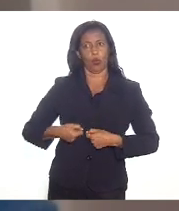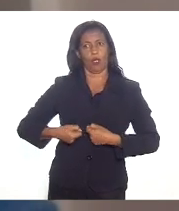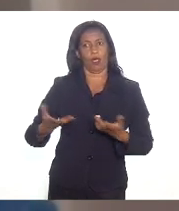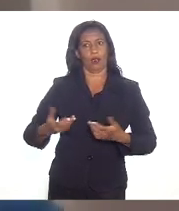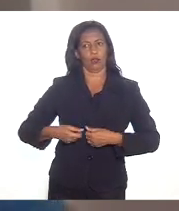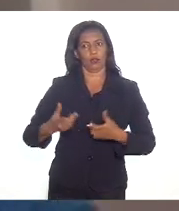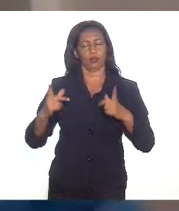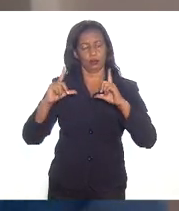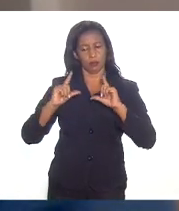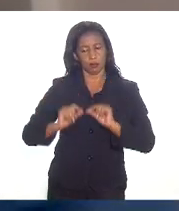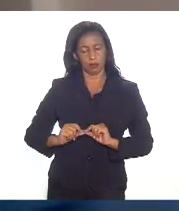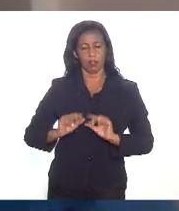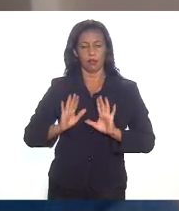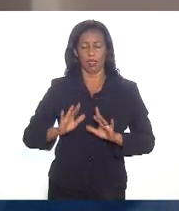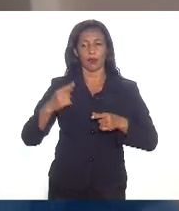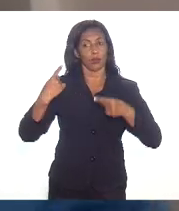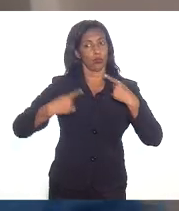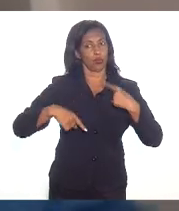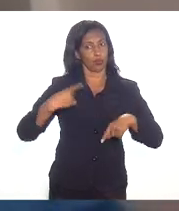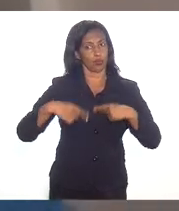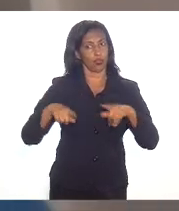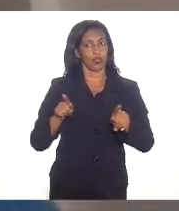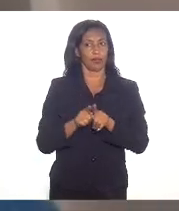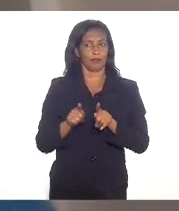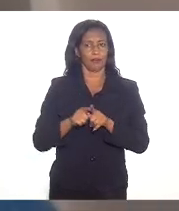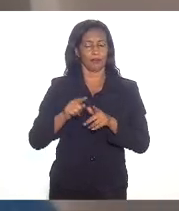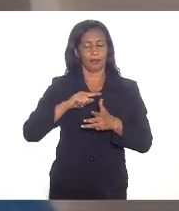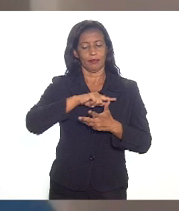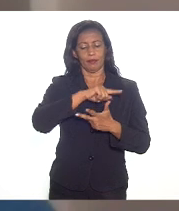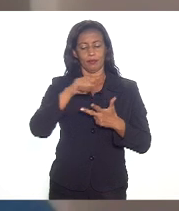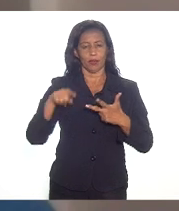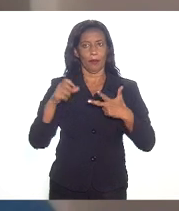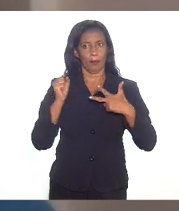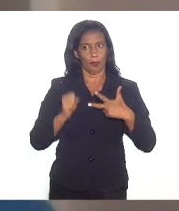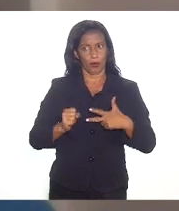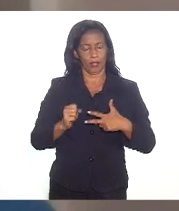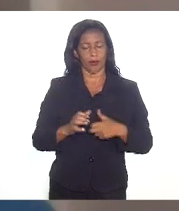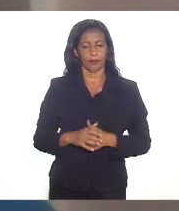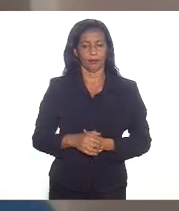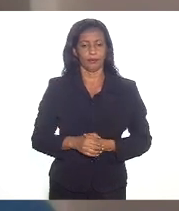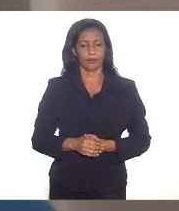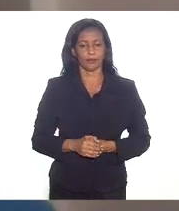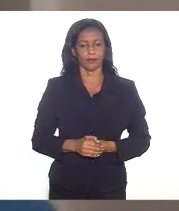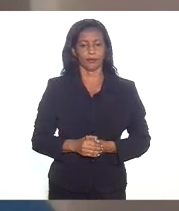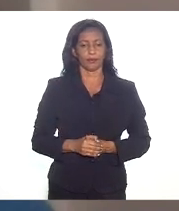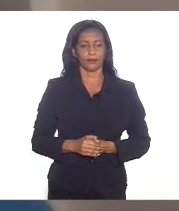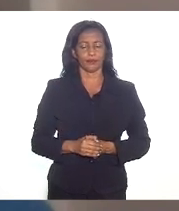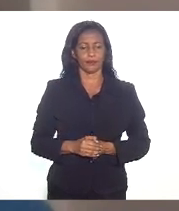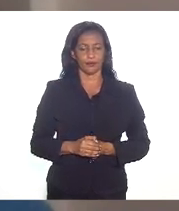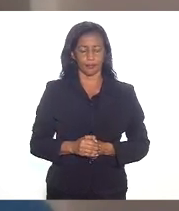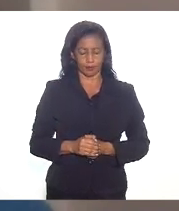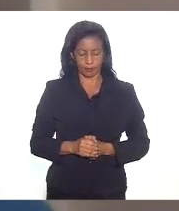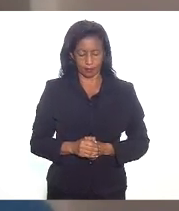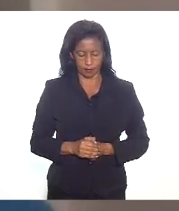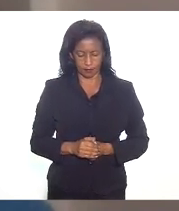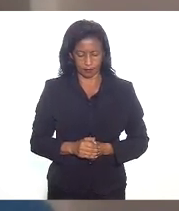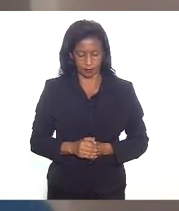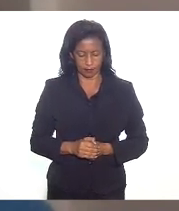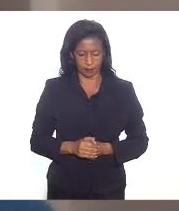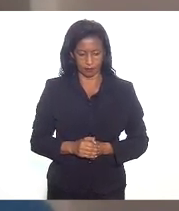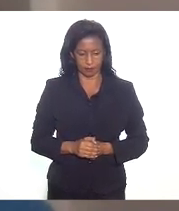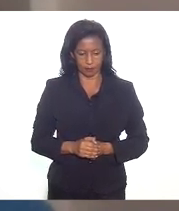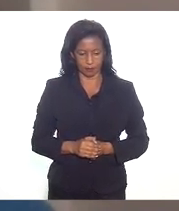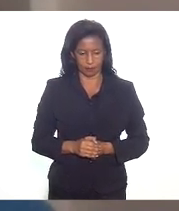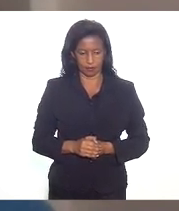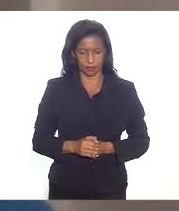a gente precisa discutir também os gastos dos três poderes. Pode, por favor. Mauro. Pois não. Queria também